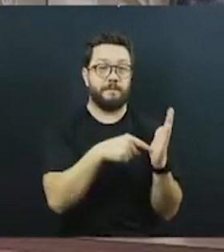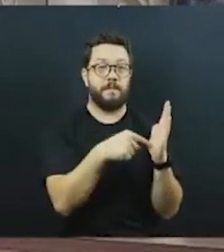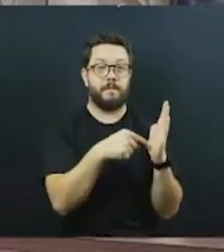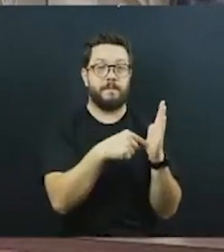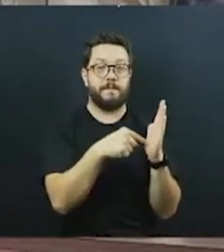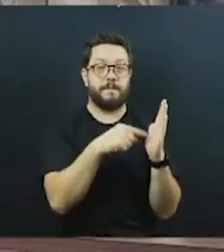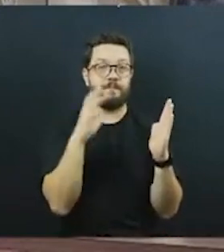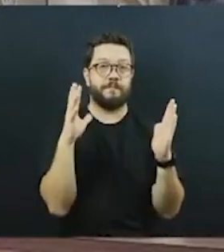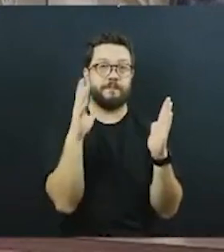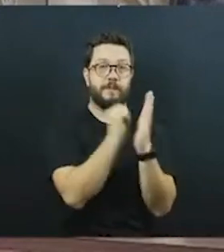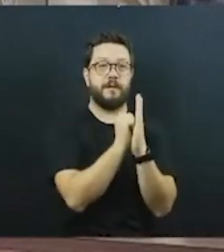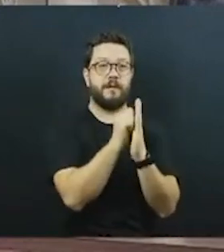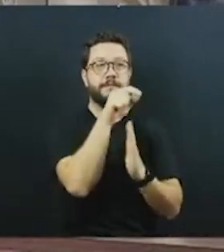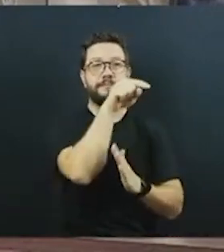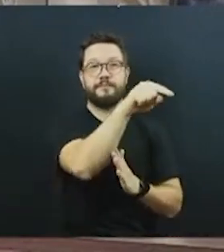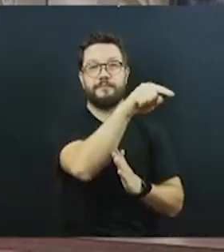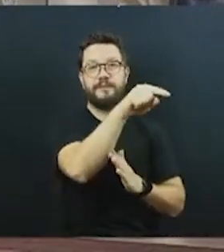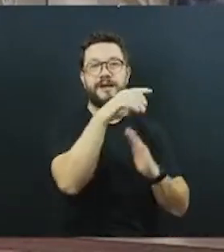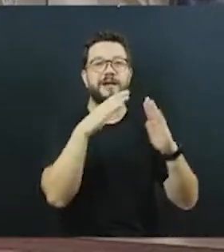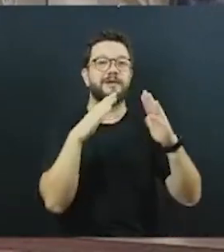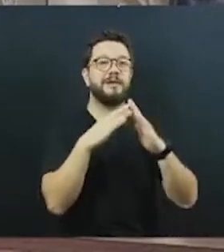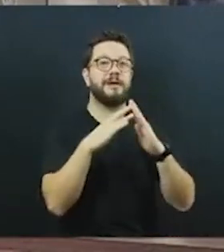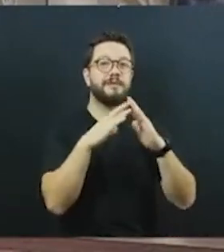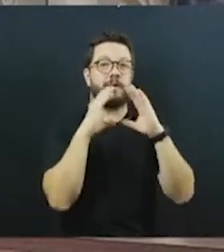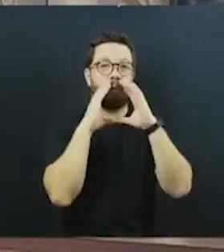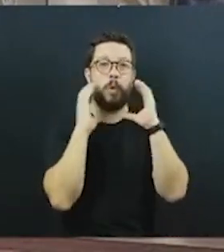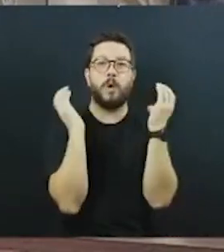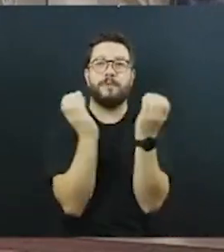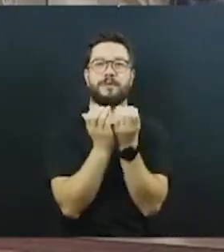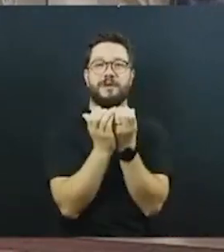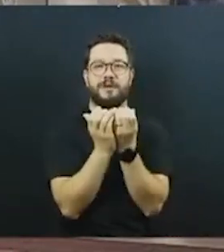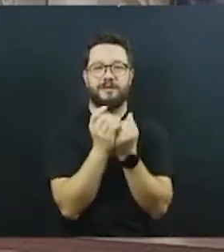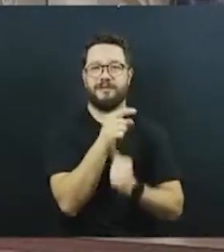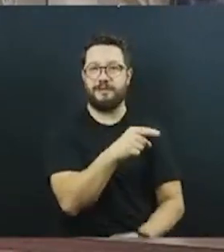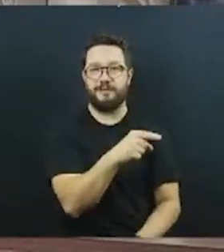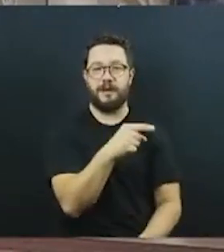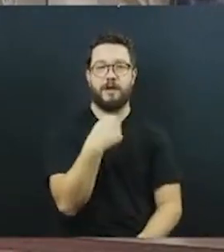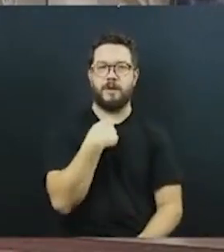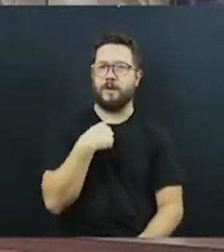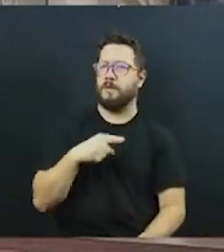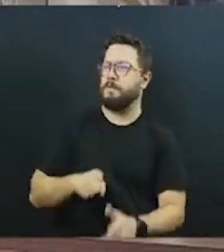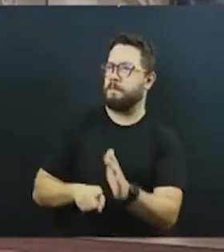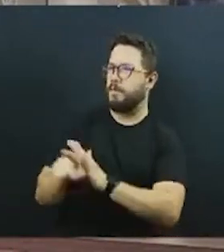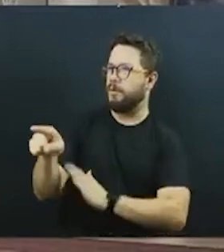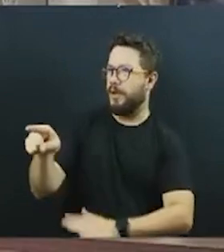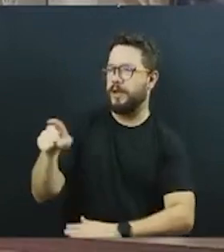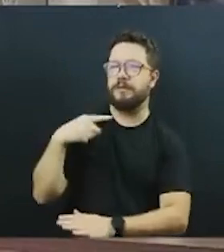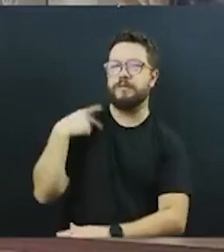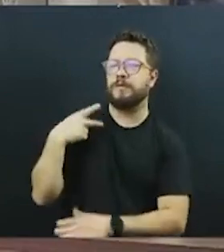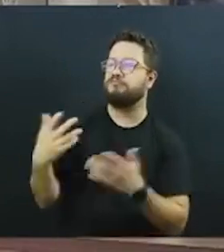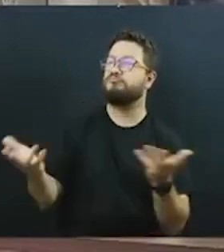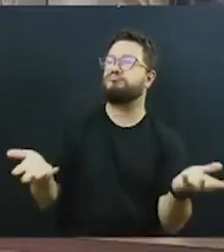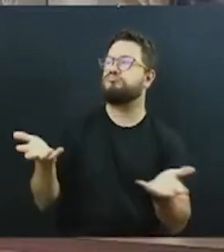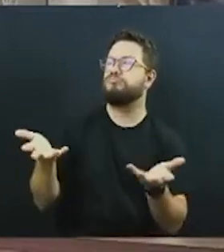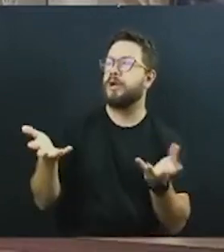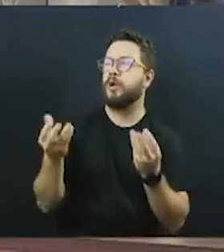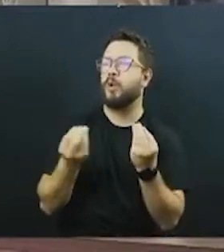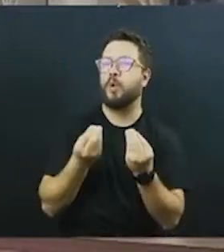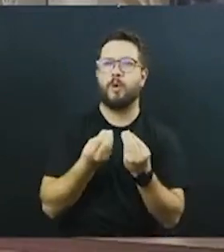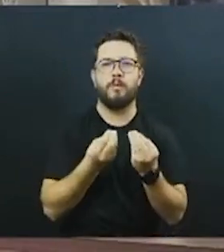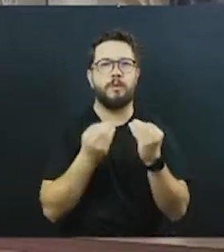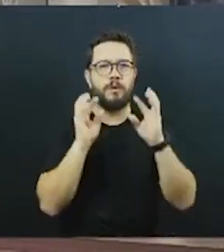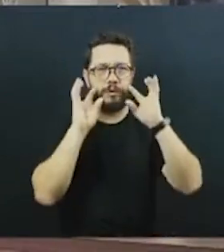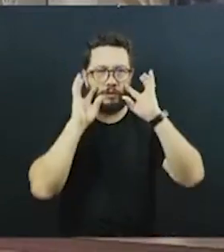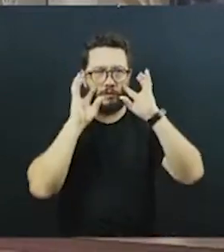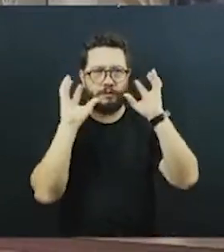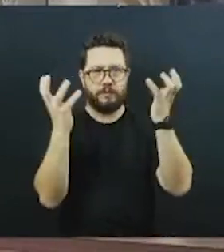casas terapêuticas. E eu perguntei para o Tiago Ferro sobre essa questão, qual que era o impasse, 30 segundos. Qual que era a